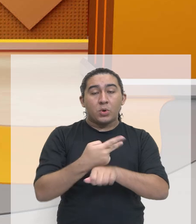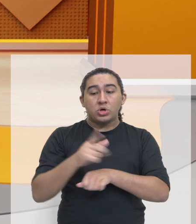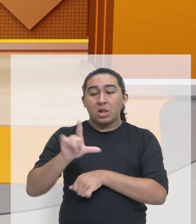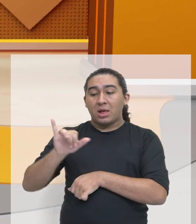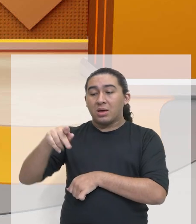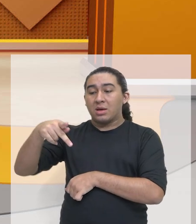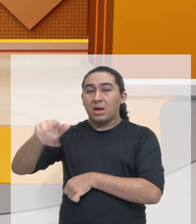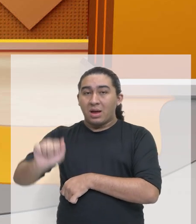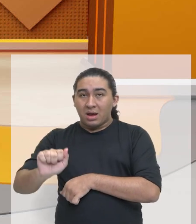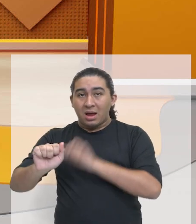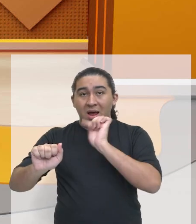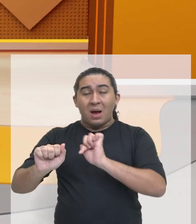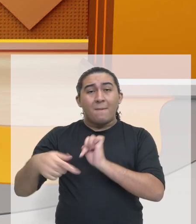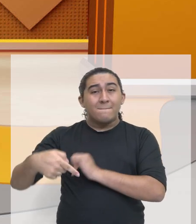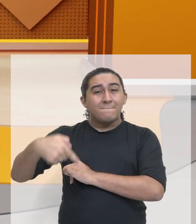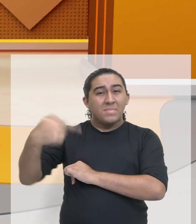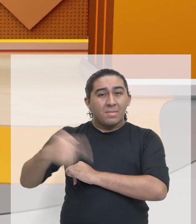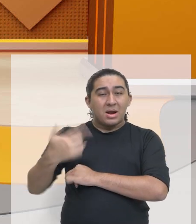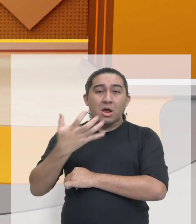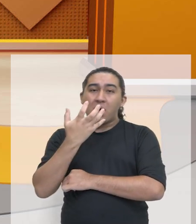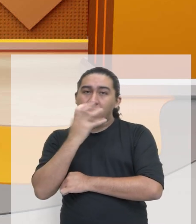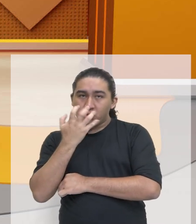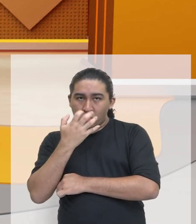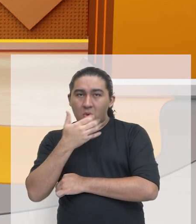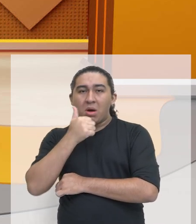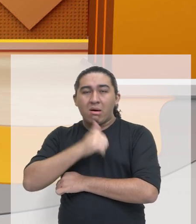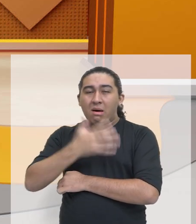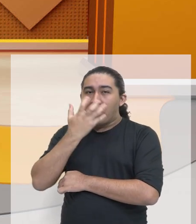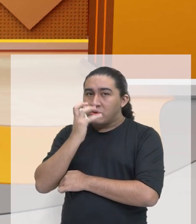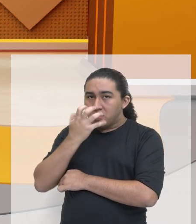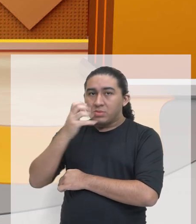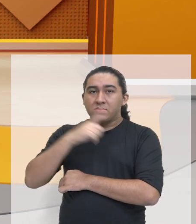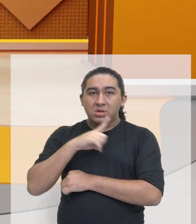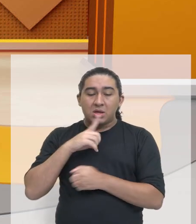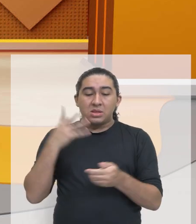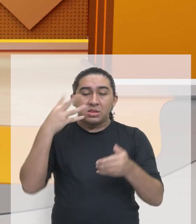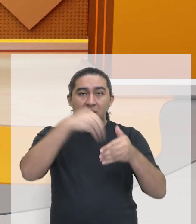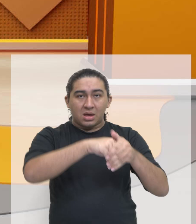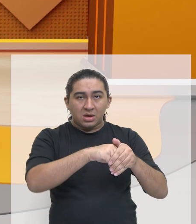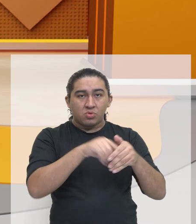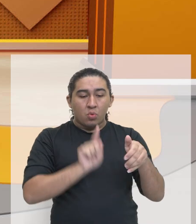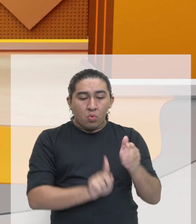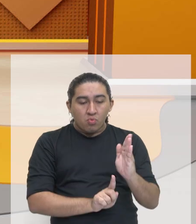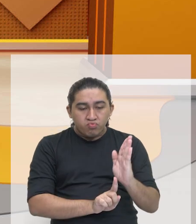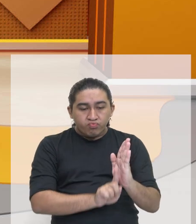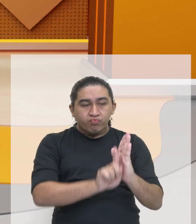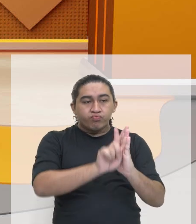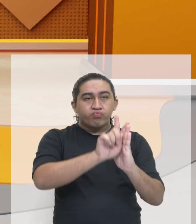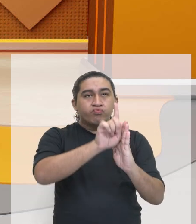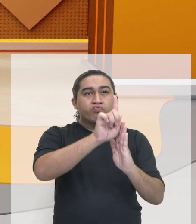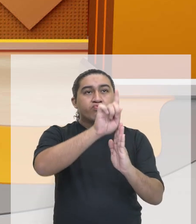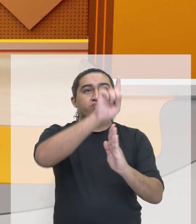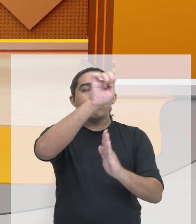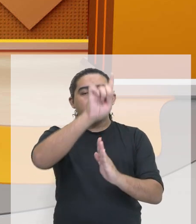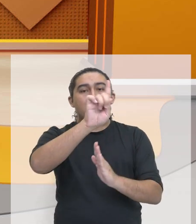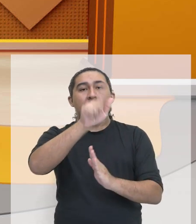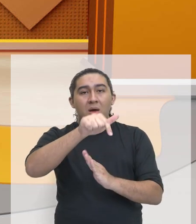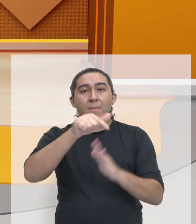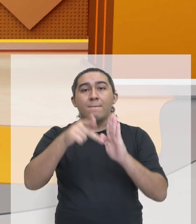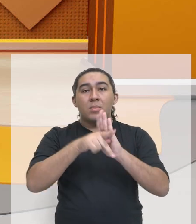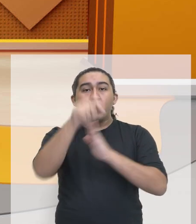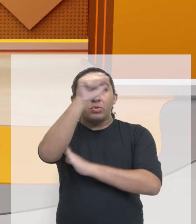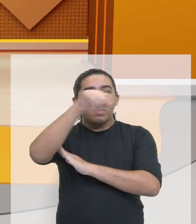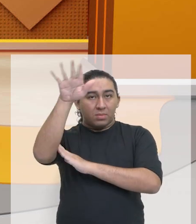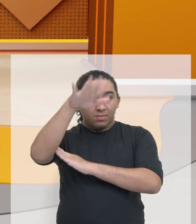primeiro ser vivo ao espaço. Laika era uma cadela e ela foi colocada em um míssil e levada, né, justamente para